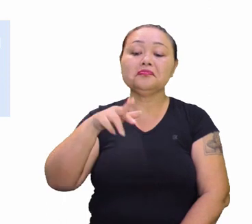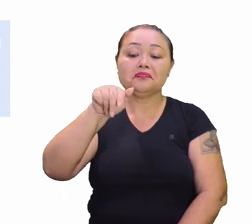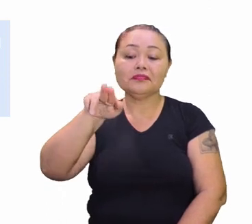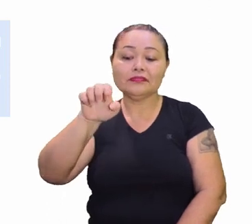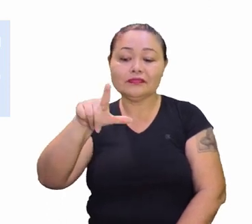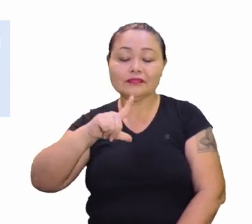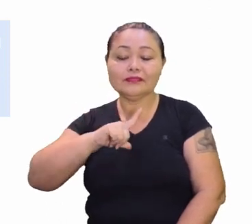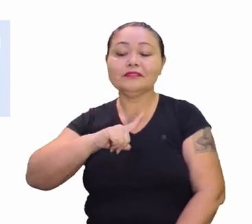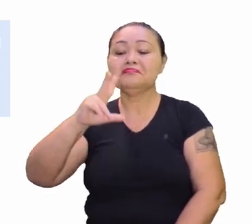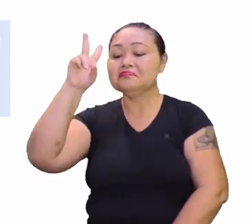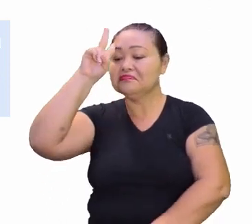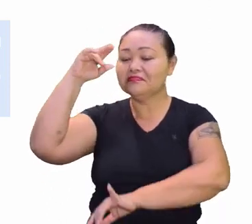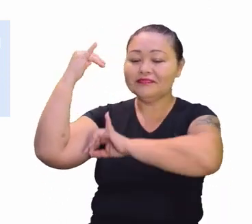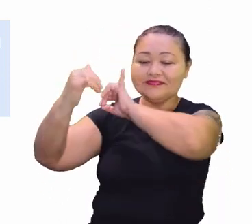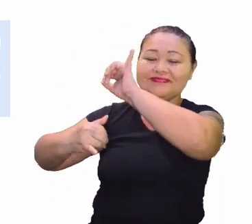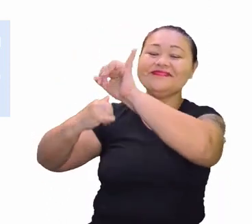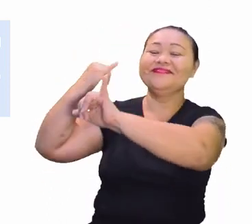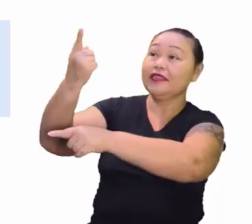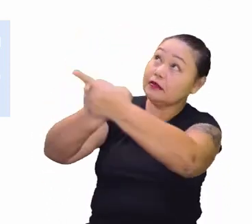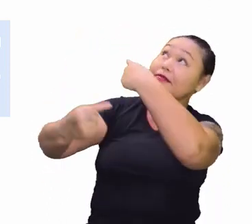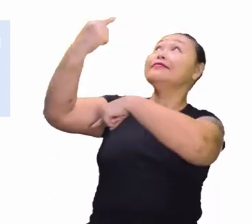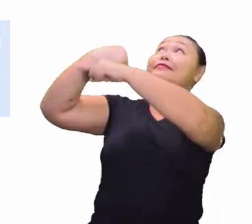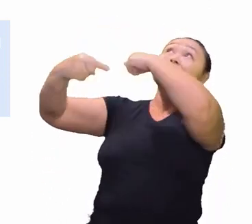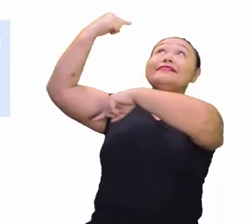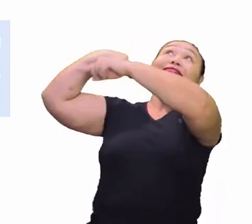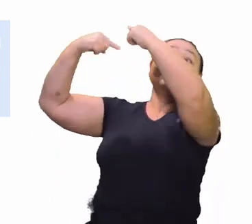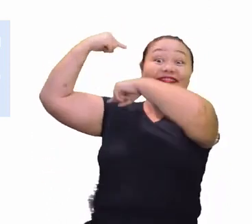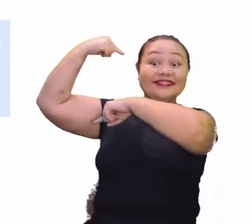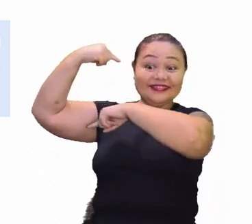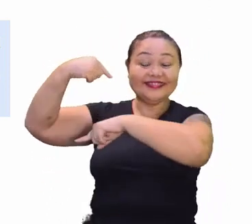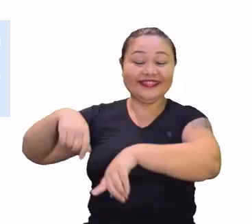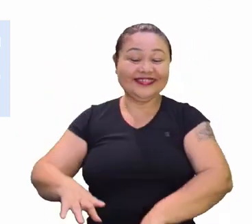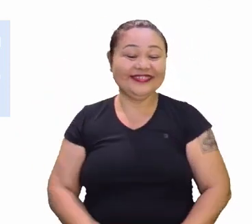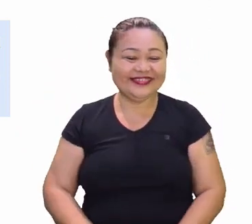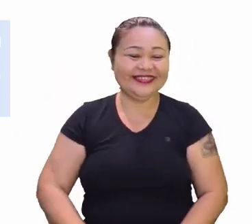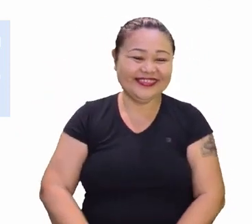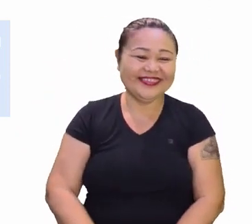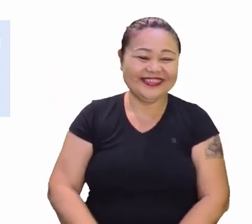muita história, hein, Rogério? Há muito tempo atrás, né, Rogério? Muito tempo atrás, né, professor